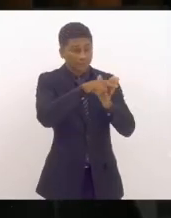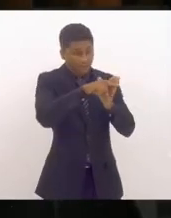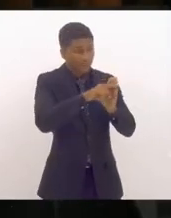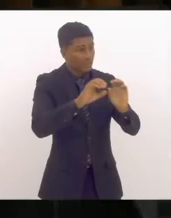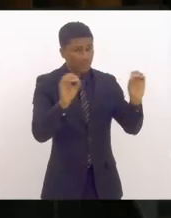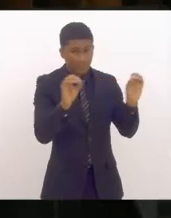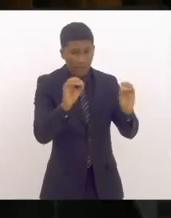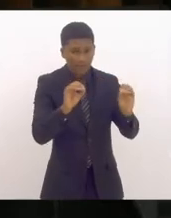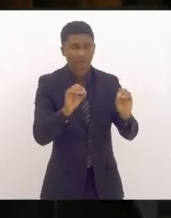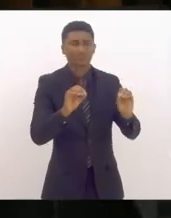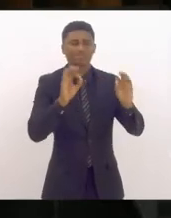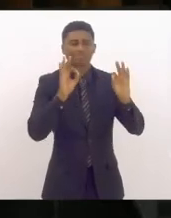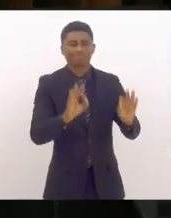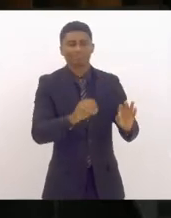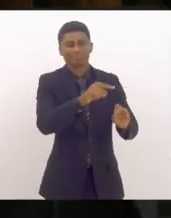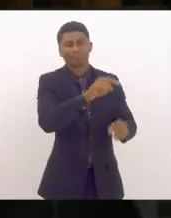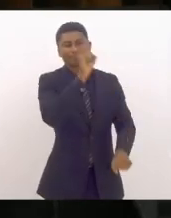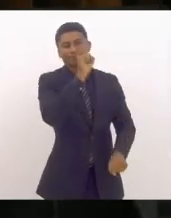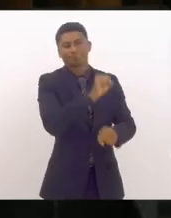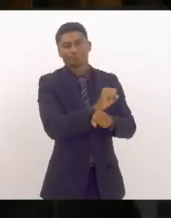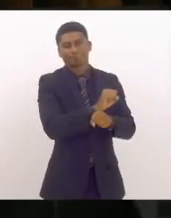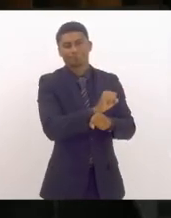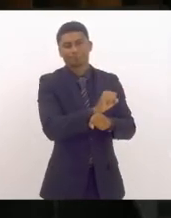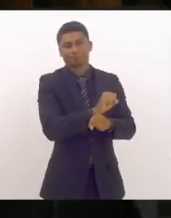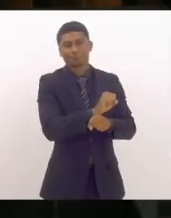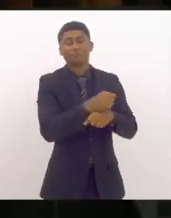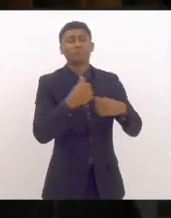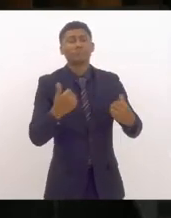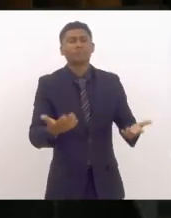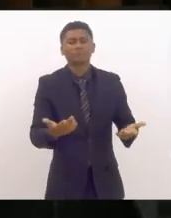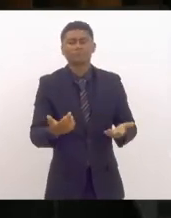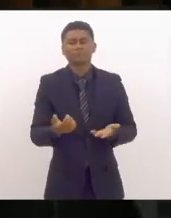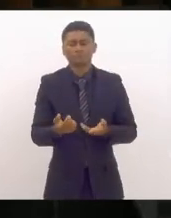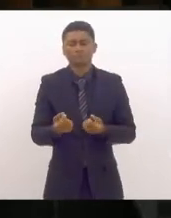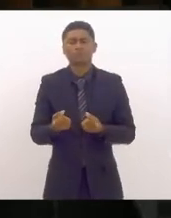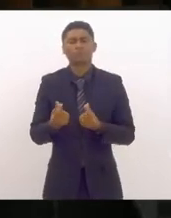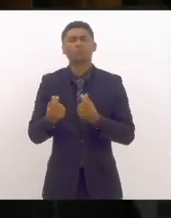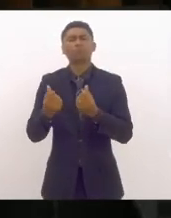Então, o que, que é? Onde estão os investimentos